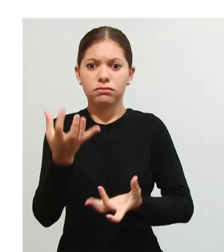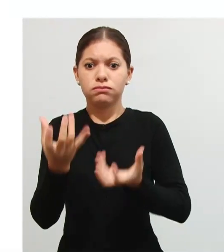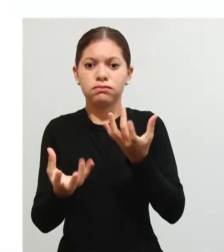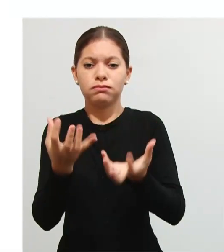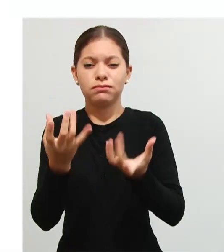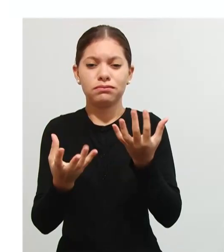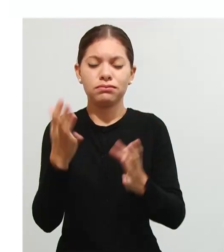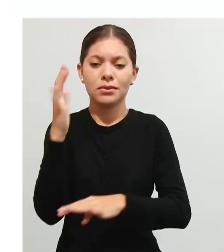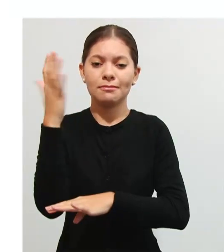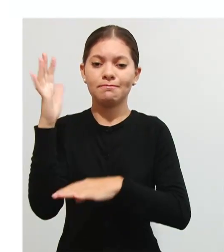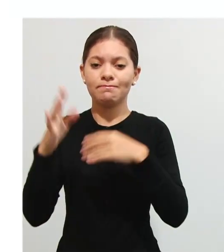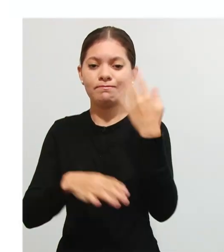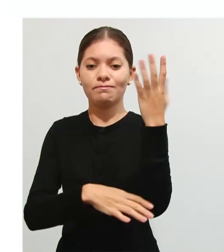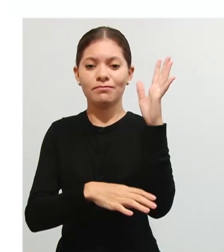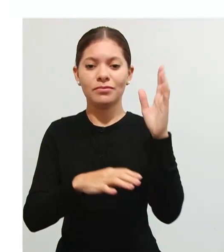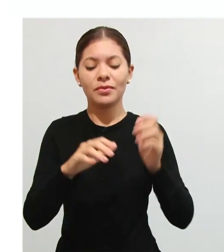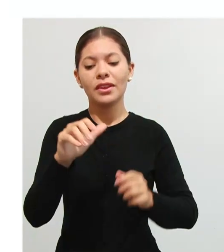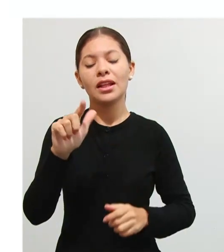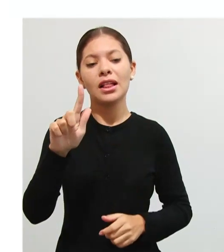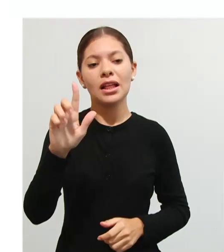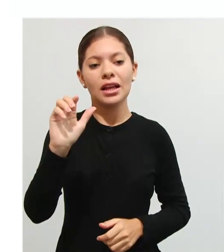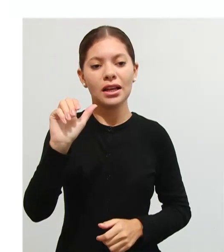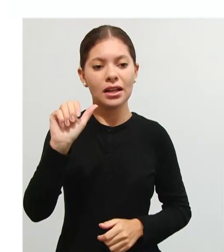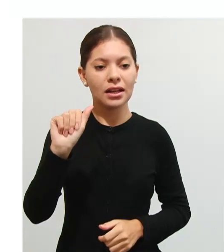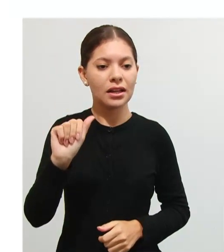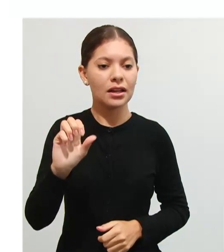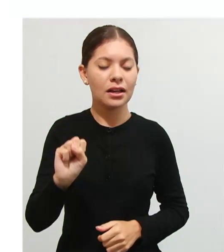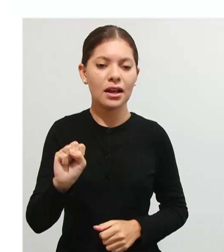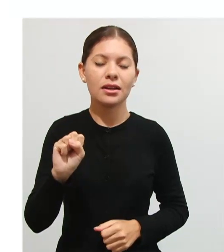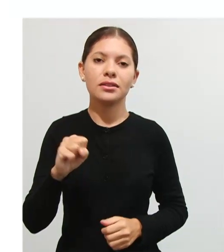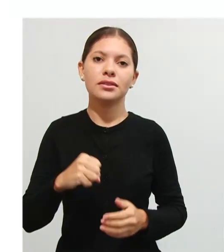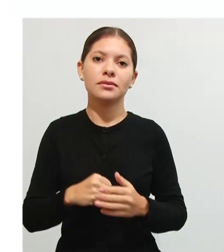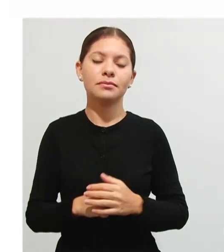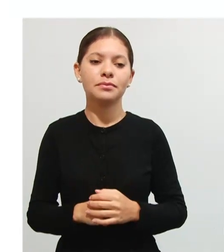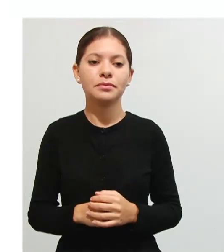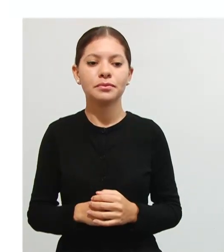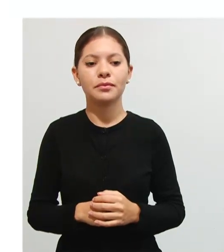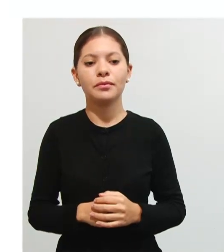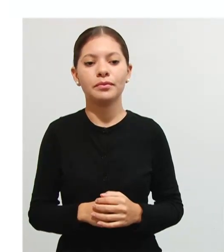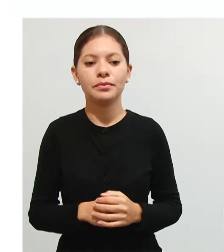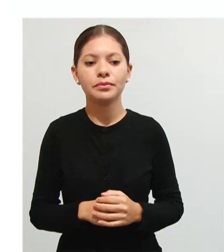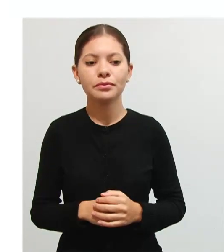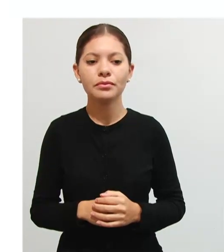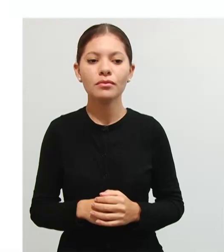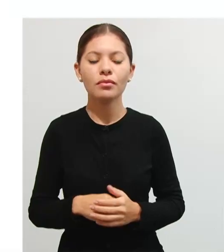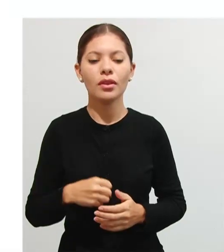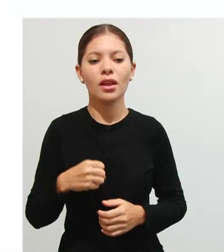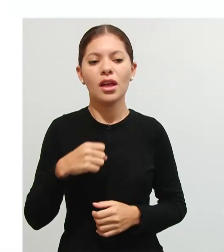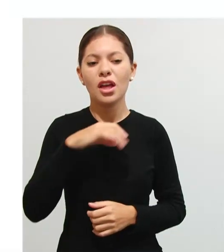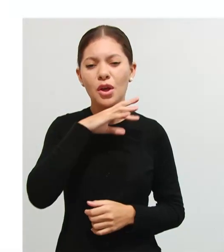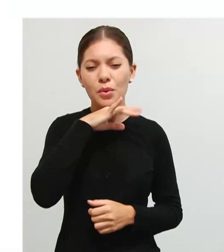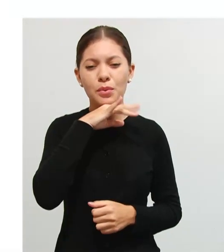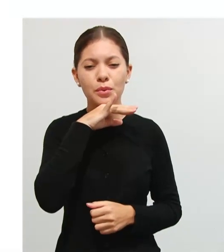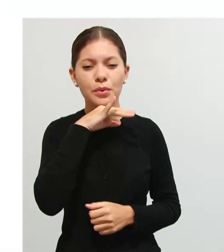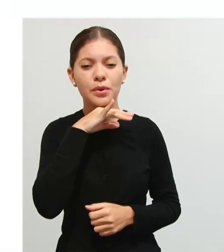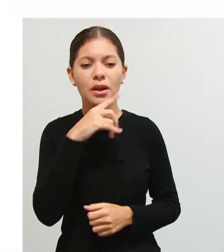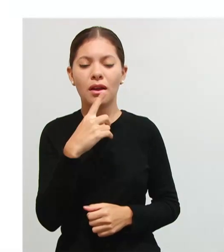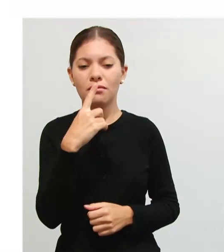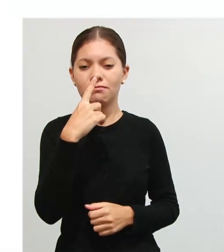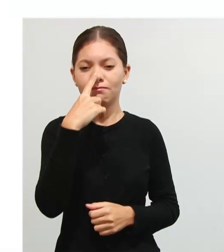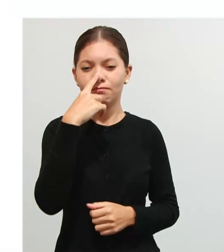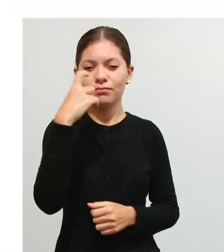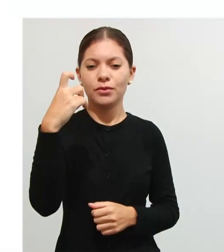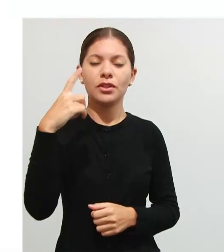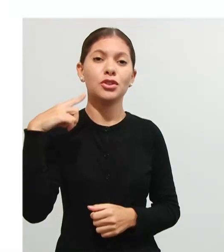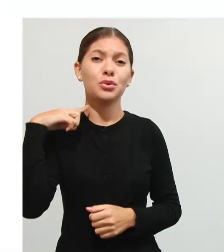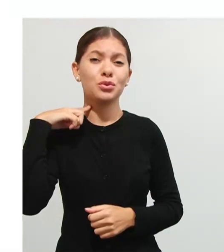a emissão de gases de efeito estufa, o tratamento péssimo dado aos nossos resíduos, ou podemos chamar de forma mais